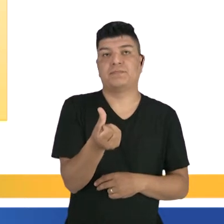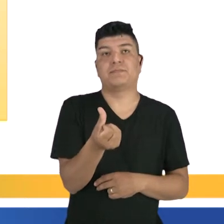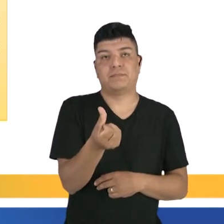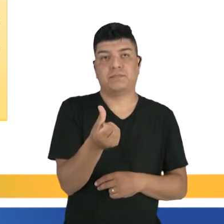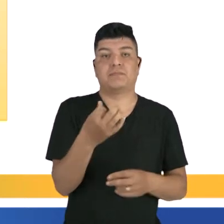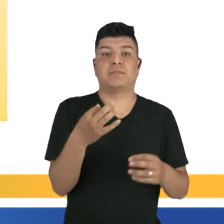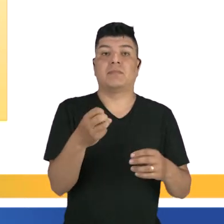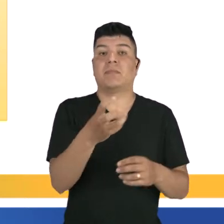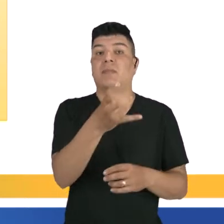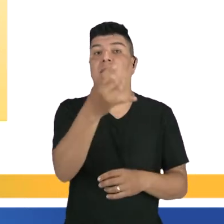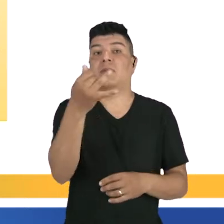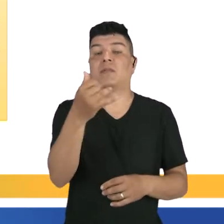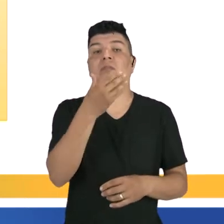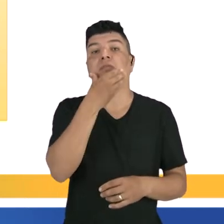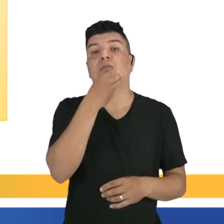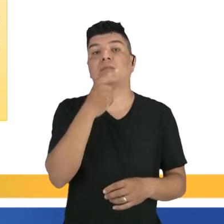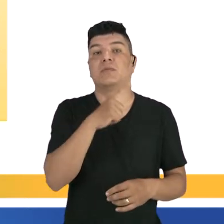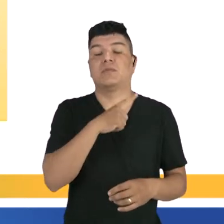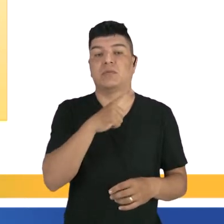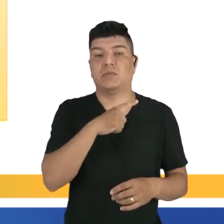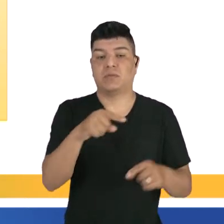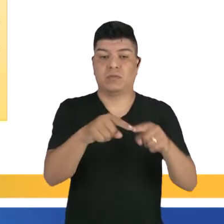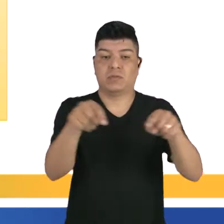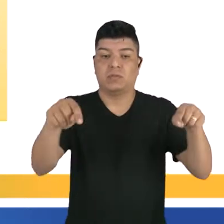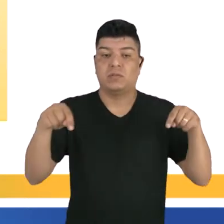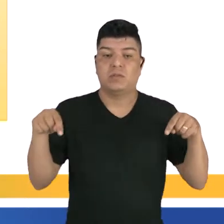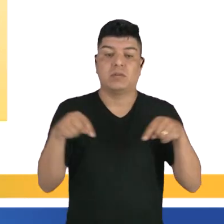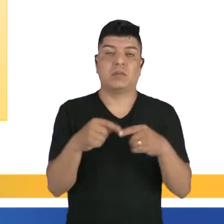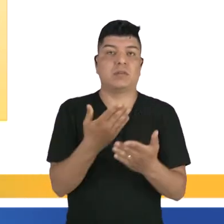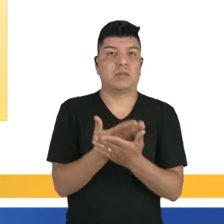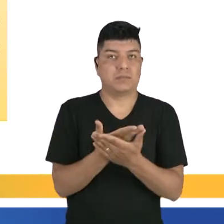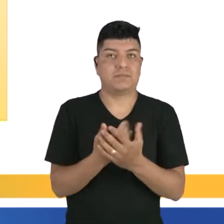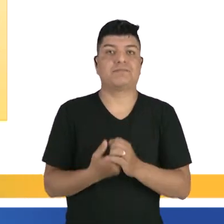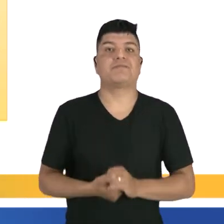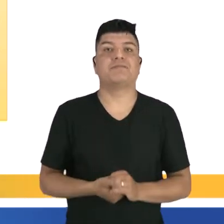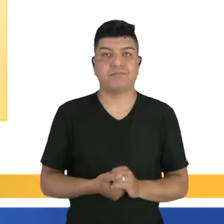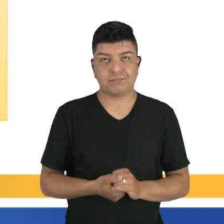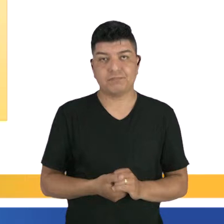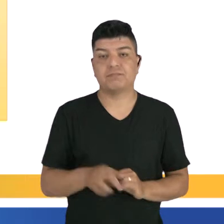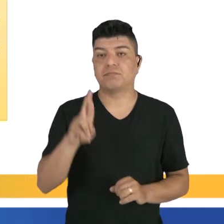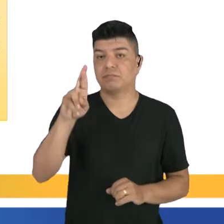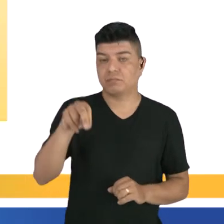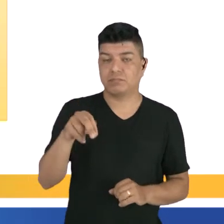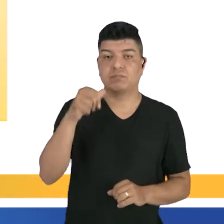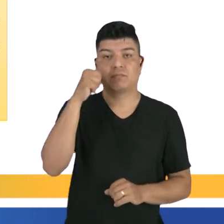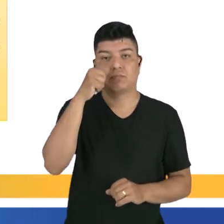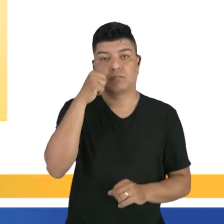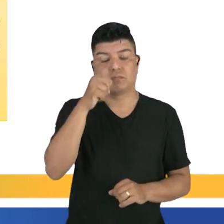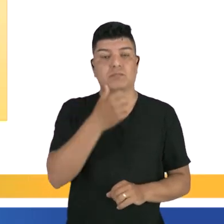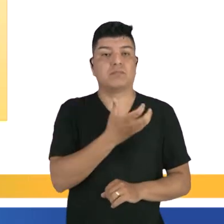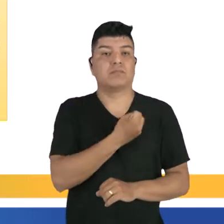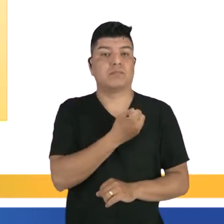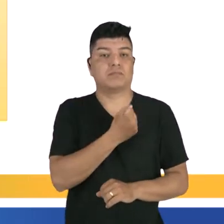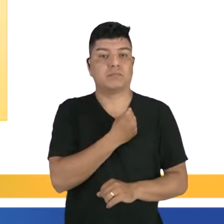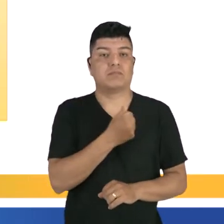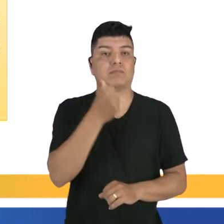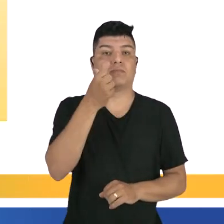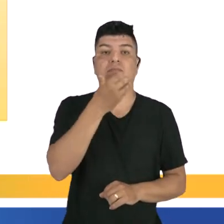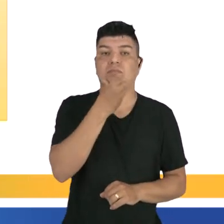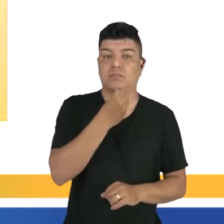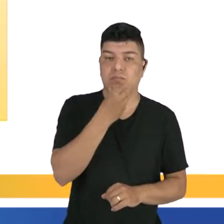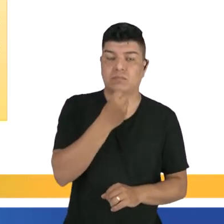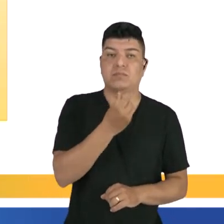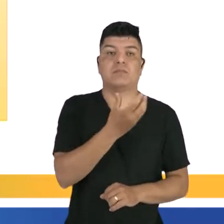vai ser a quantidade de meninos que tem na turma, ok? Então, a razão entre o número de meninas e o número de meninos é dado por